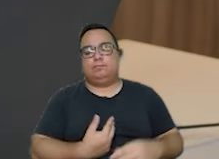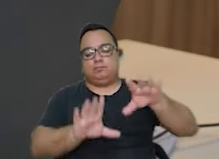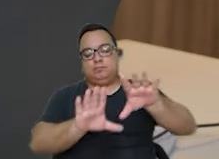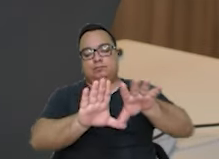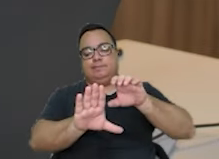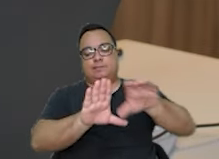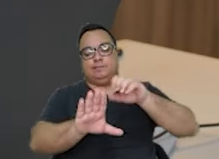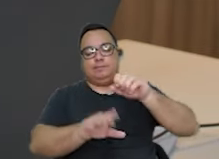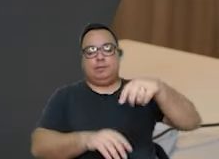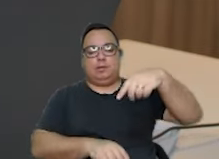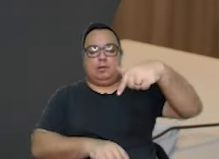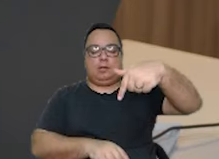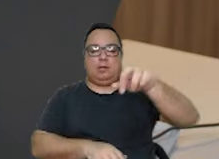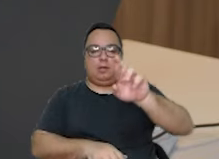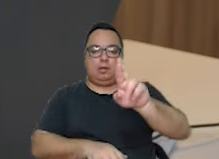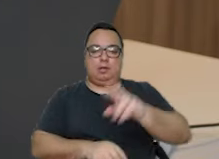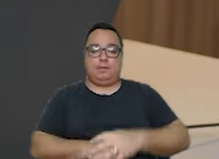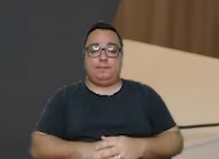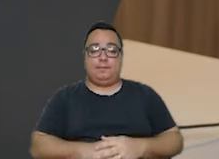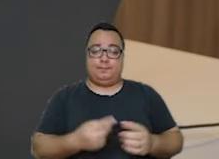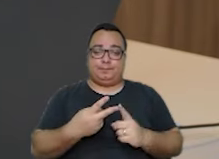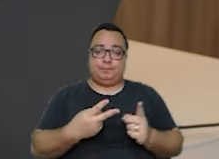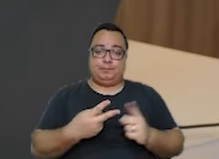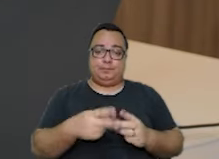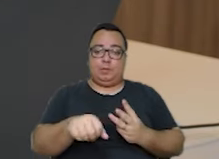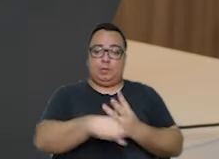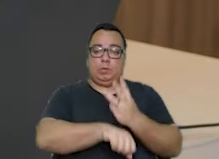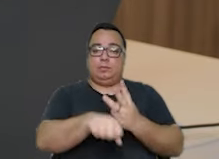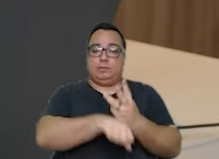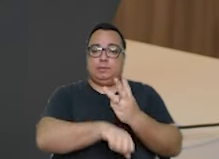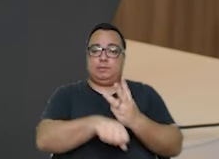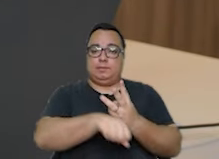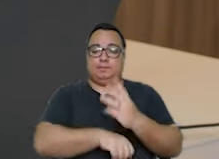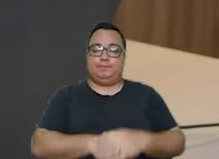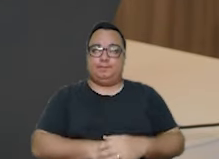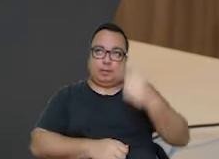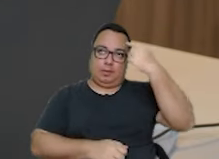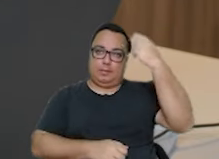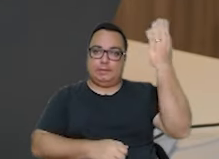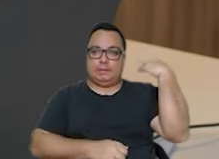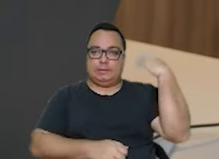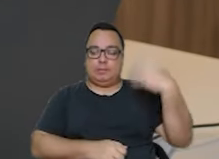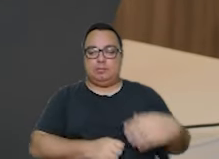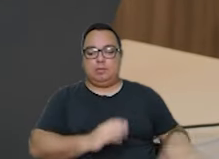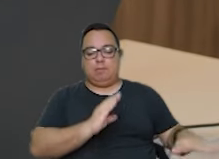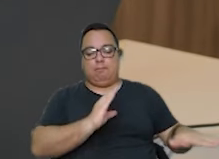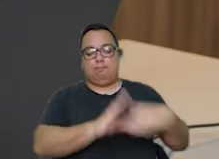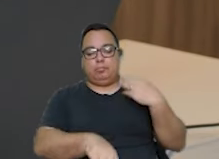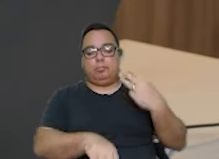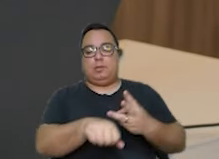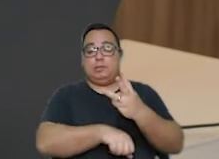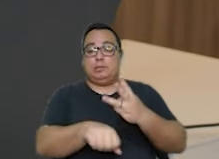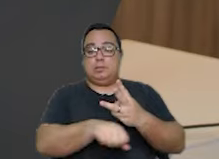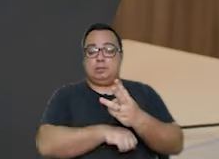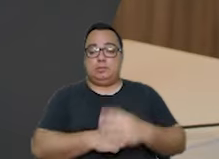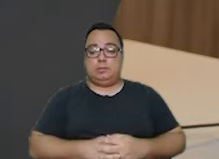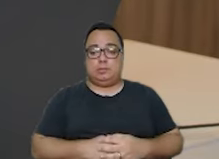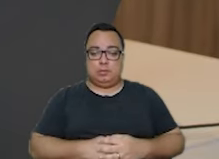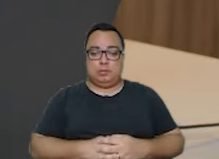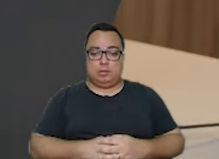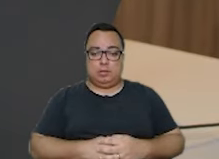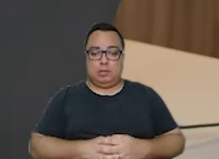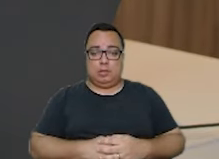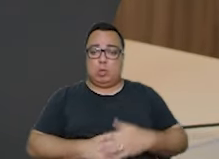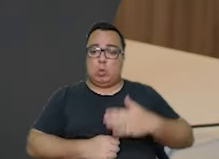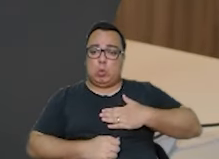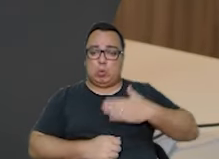interessante e WhatsApp uma vez eu eu recebi uma pesquisa de avaliação pelo WhatsApp eu ia eu f verdade eu gostei